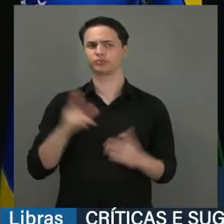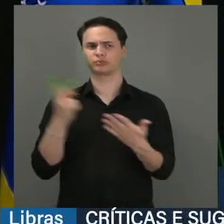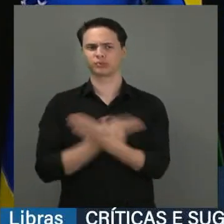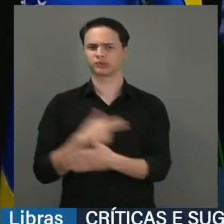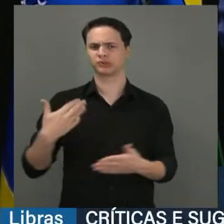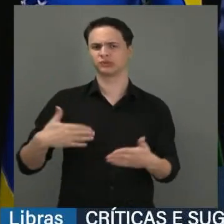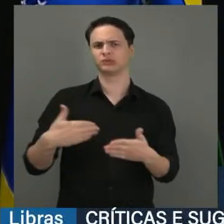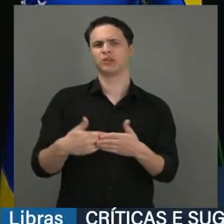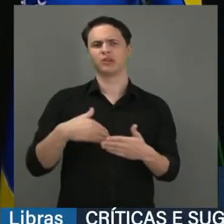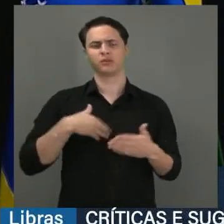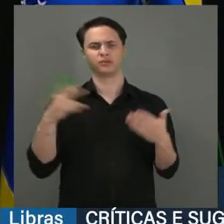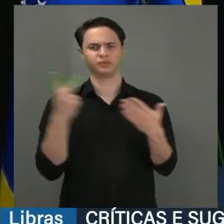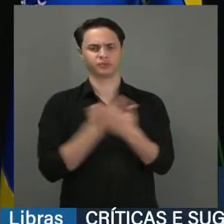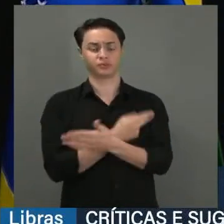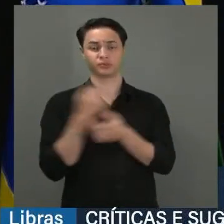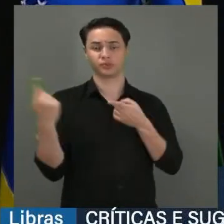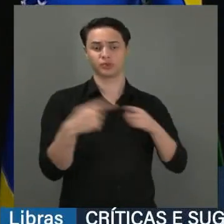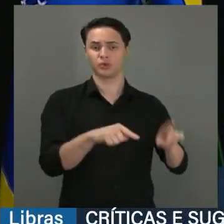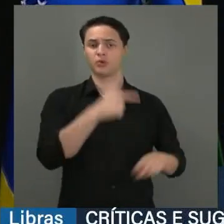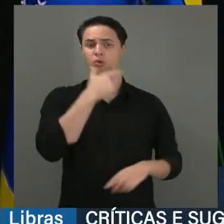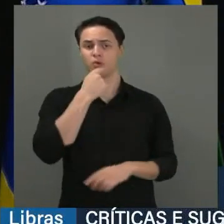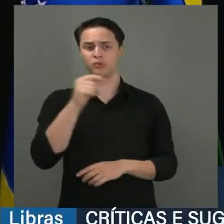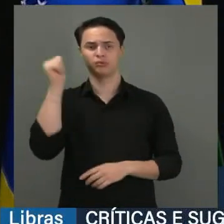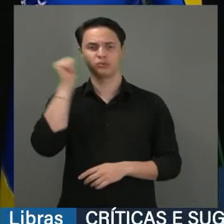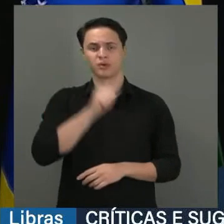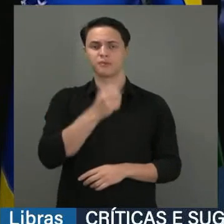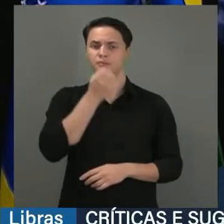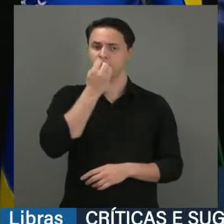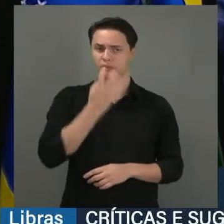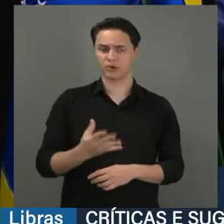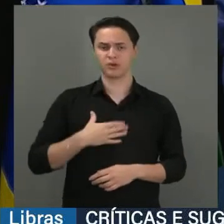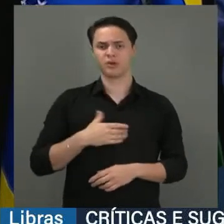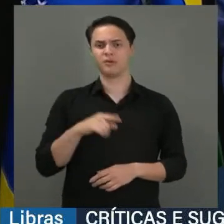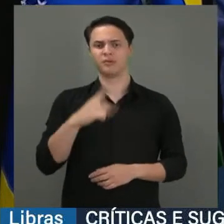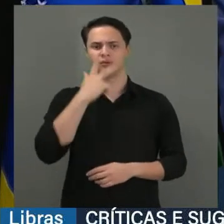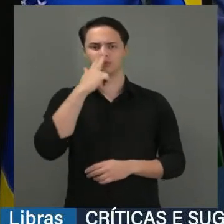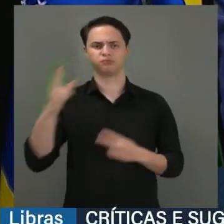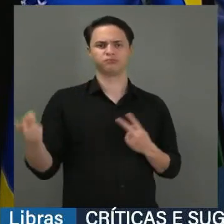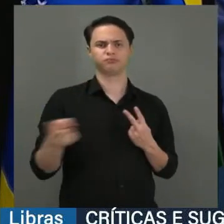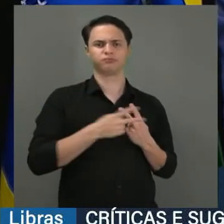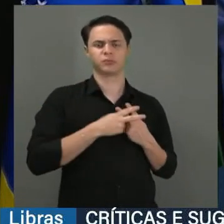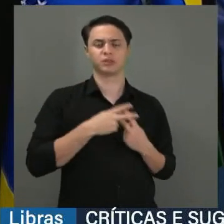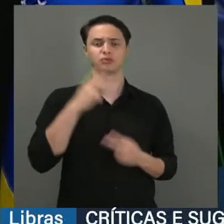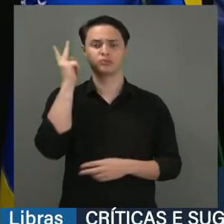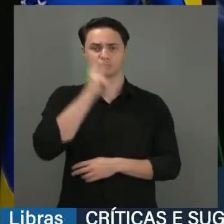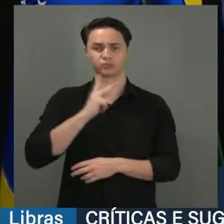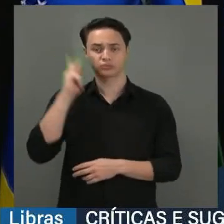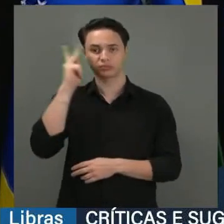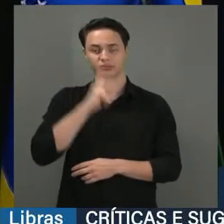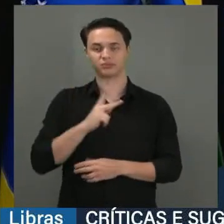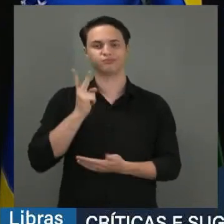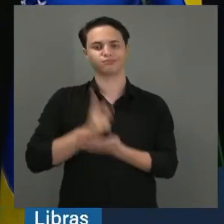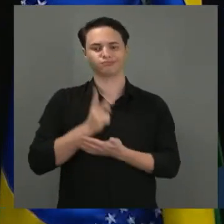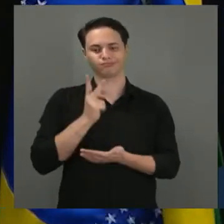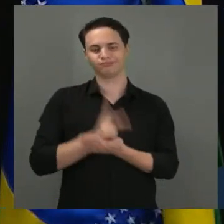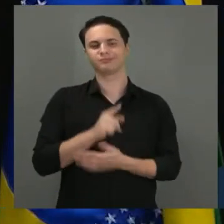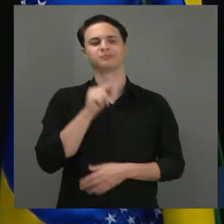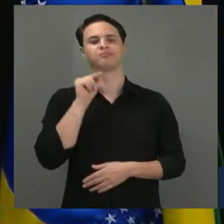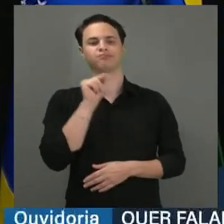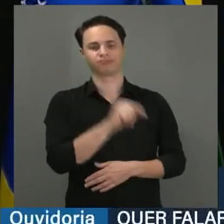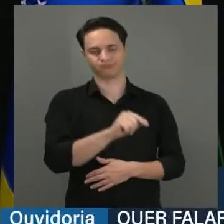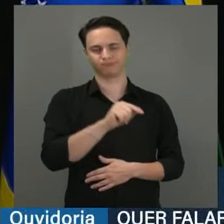são praticados contra homens e mulheres de bem, mantidos como presos políticos, esse mesmo